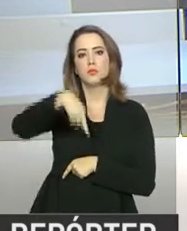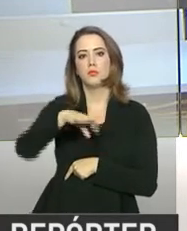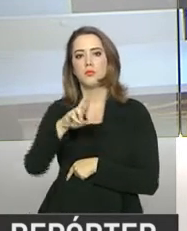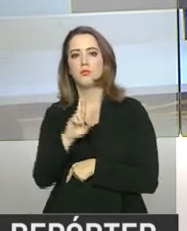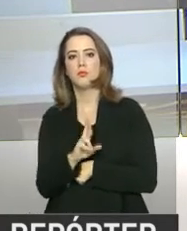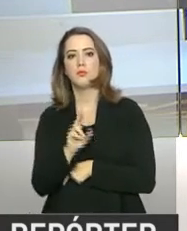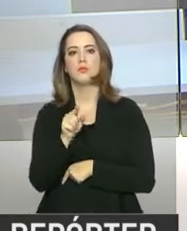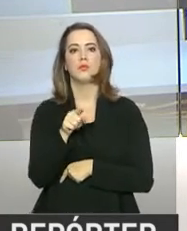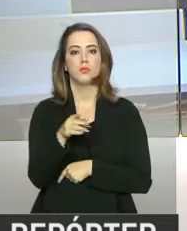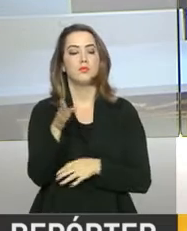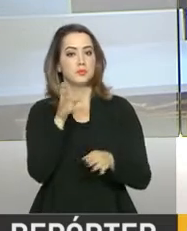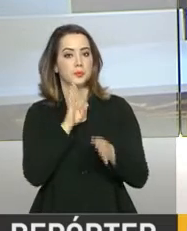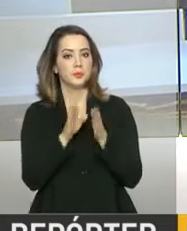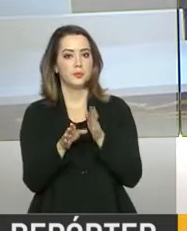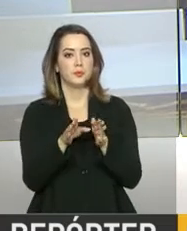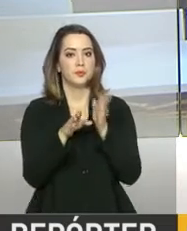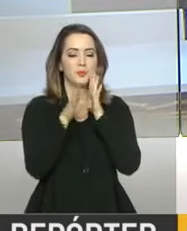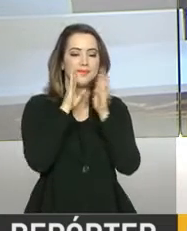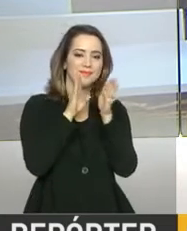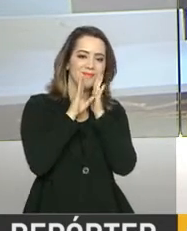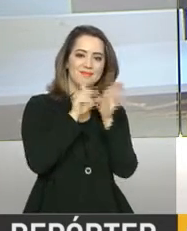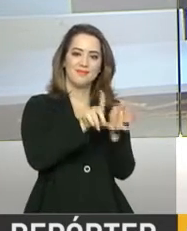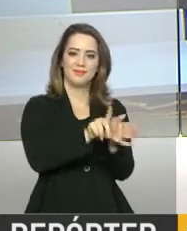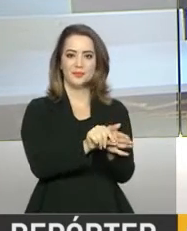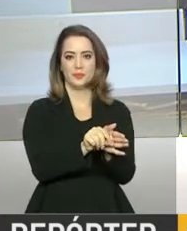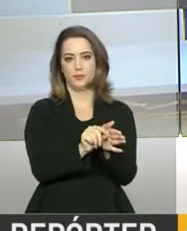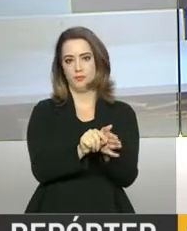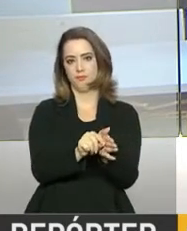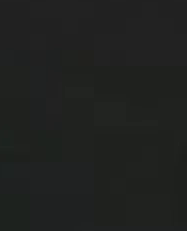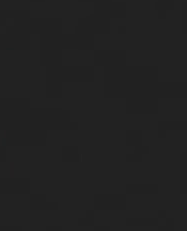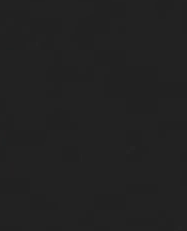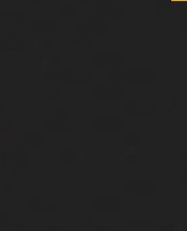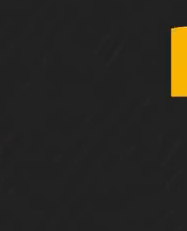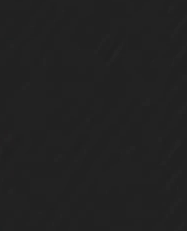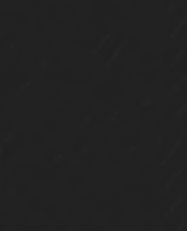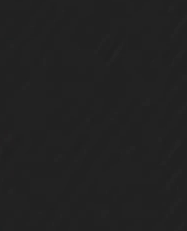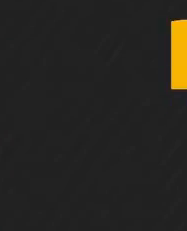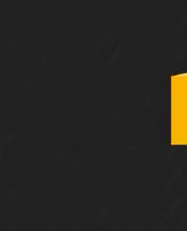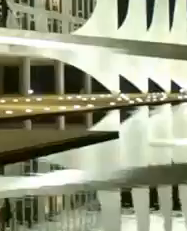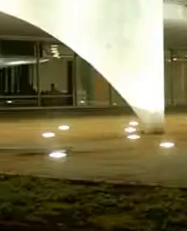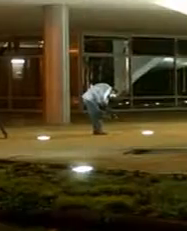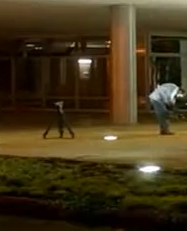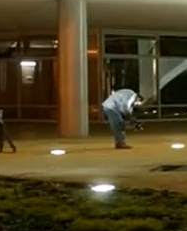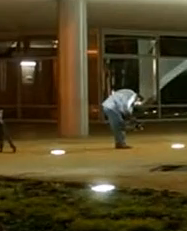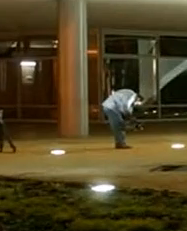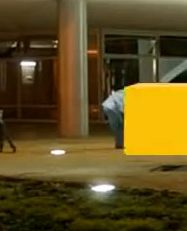do Repórter NBR. Acompanhe também as novidades em nossas redes sociais.